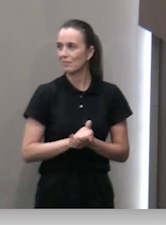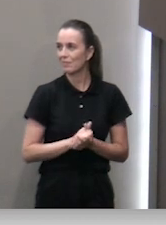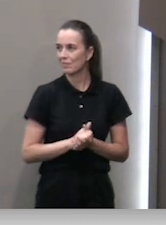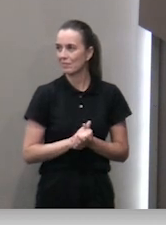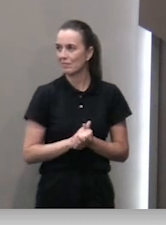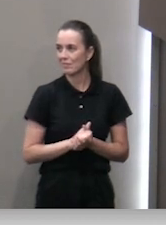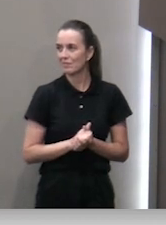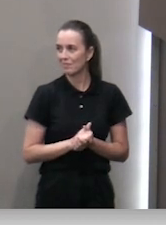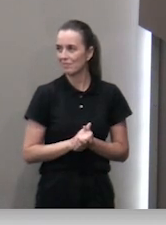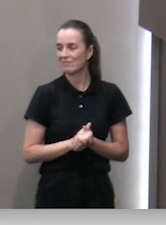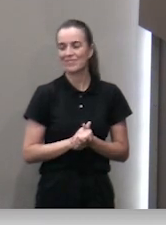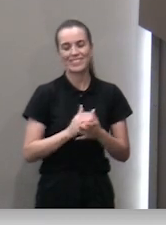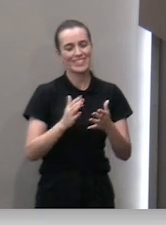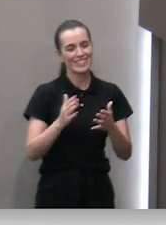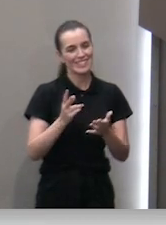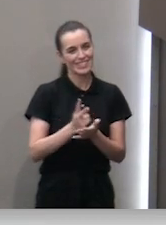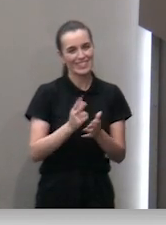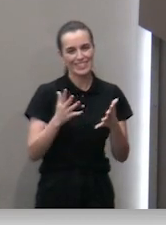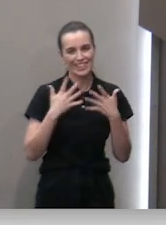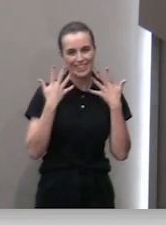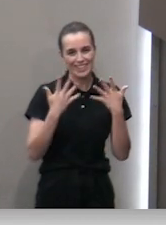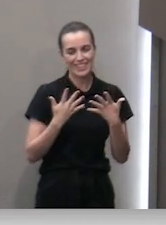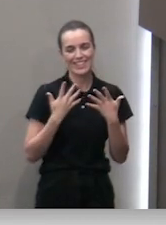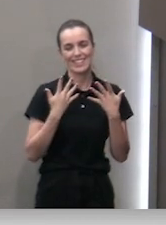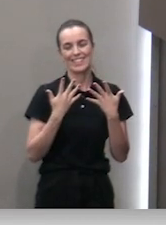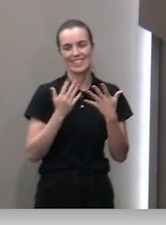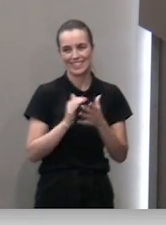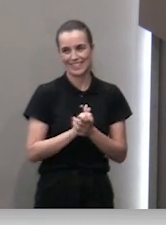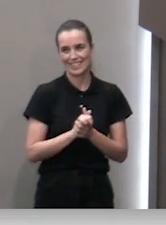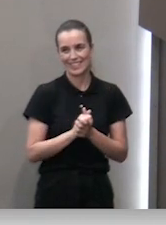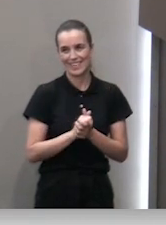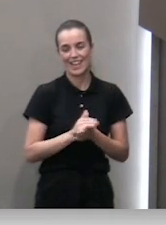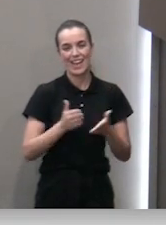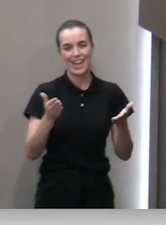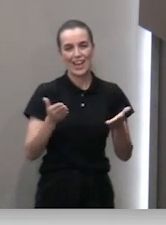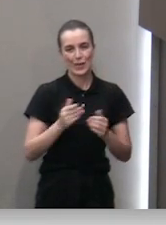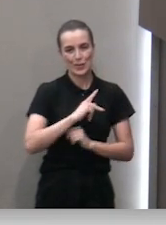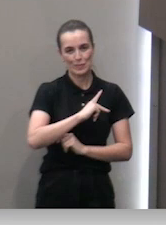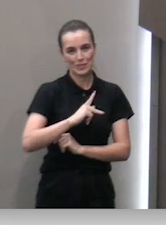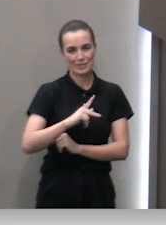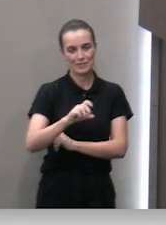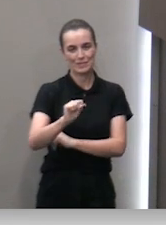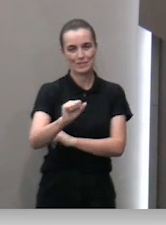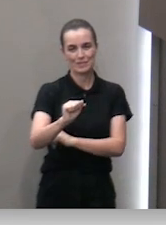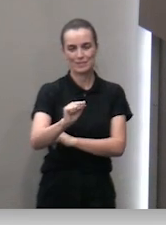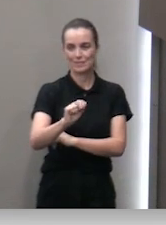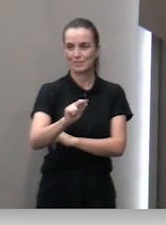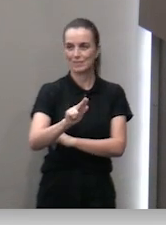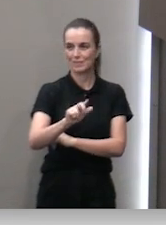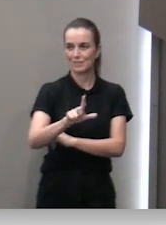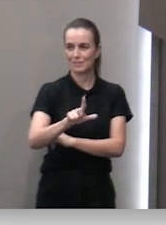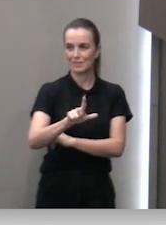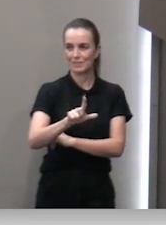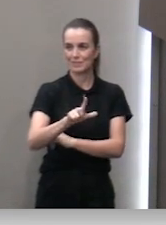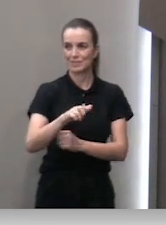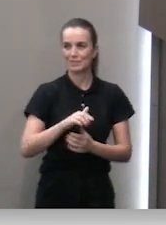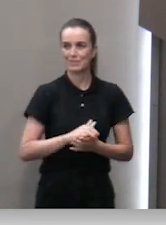Nos deixa muito alegres isso aí, viu? Com vocês, então, presidente da Câmara de Vereadores de Passo Fundo, Saul Spinelli. Tá